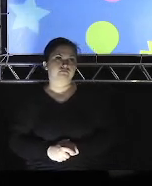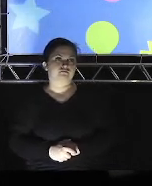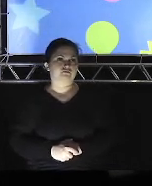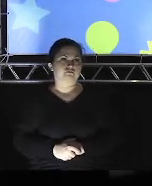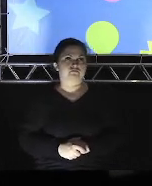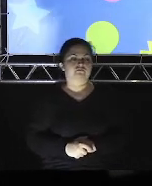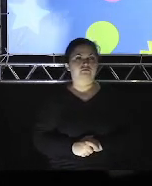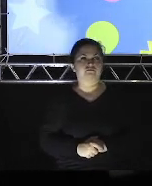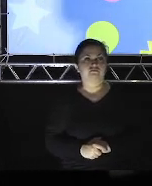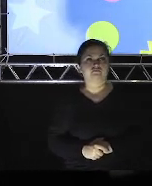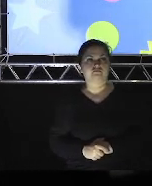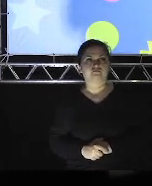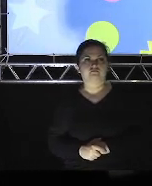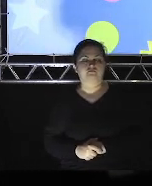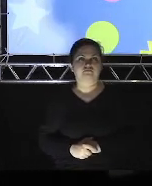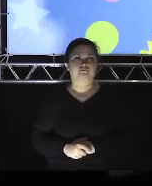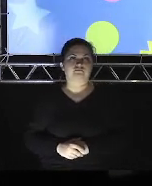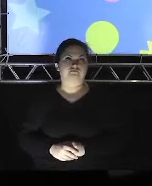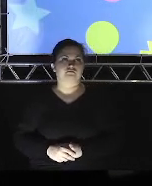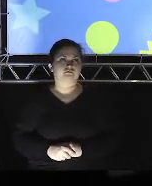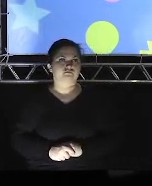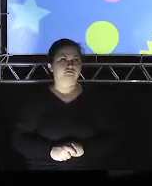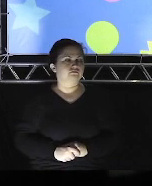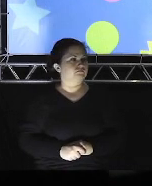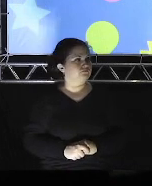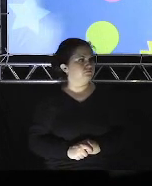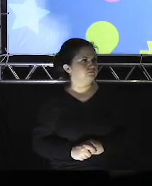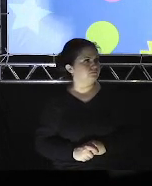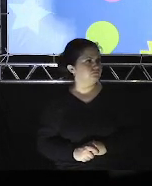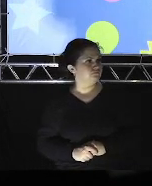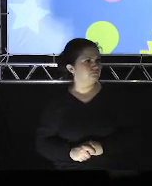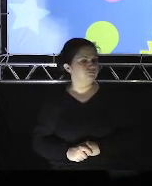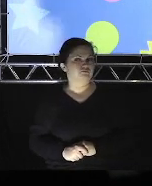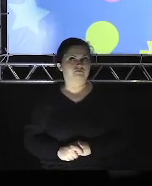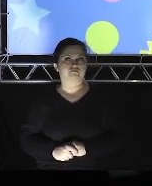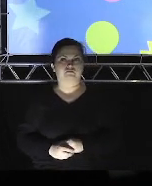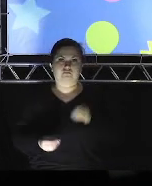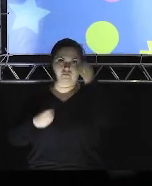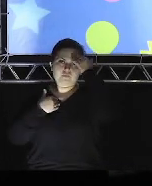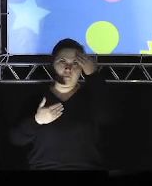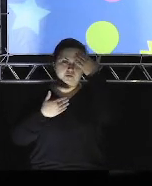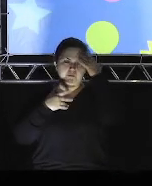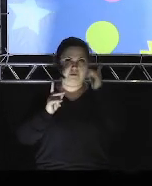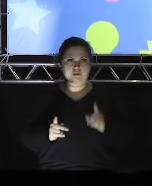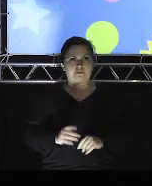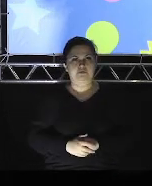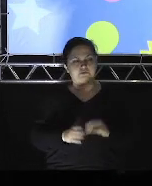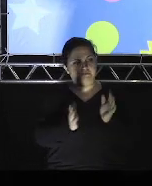Obrigado, pessoal.